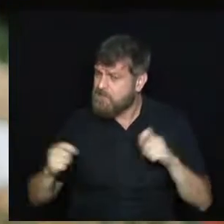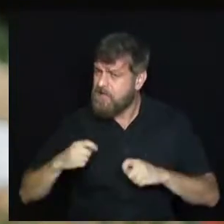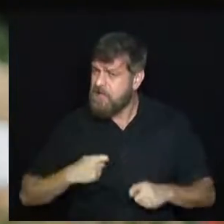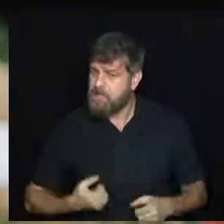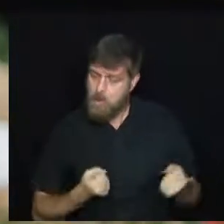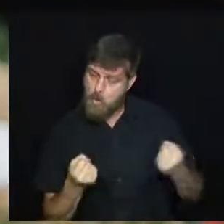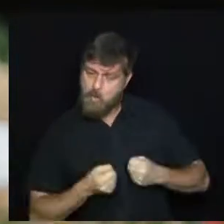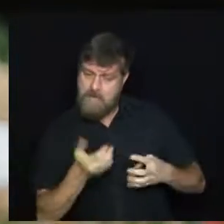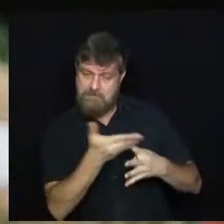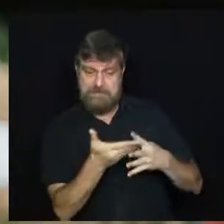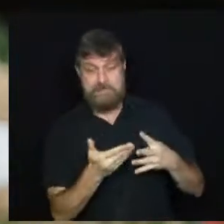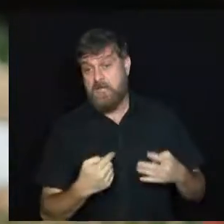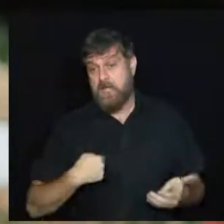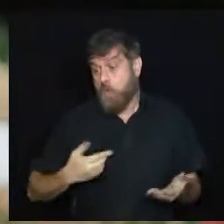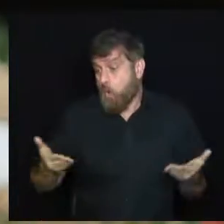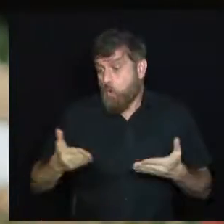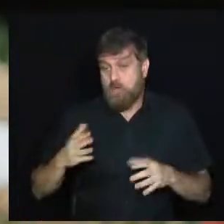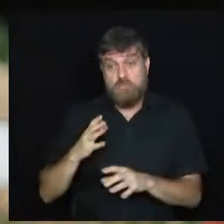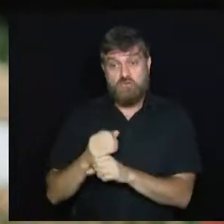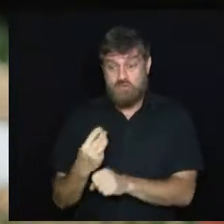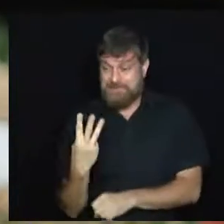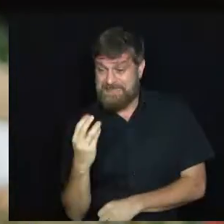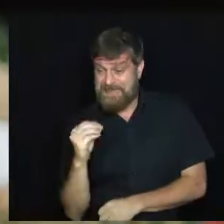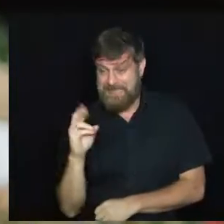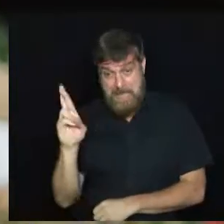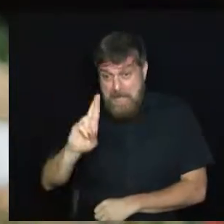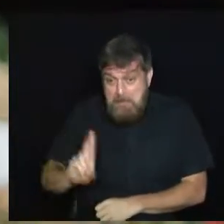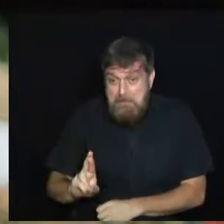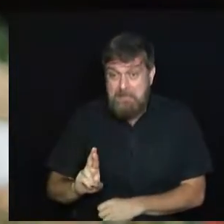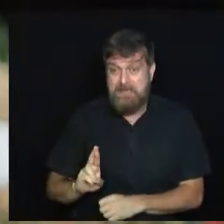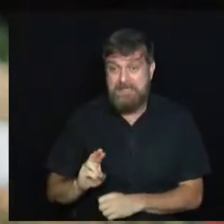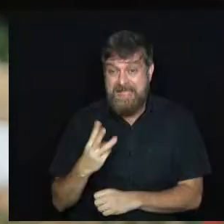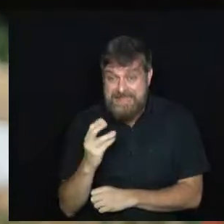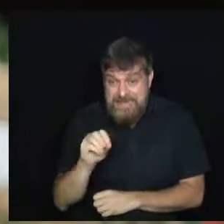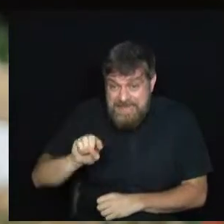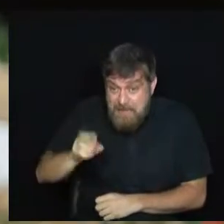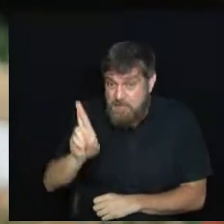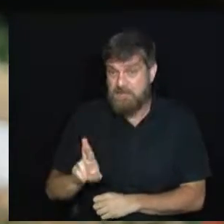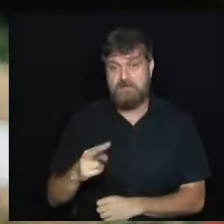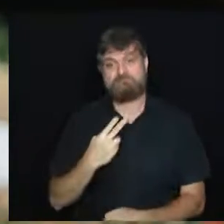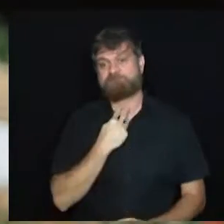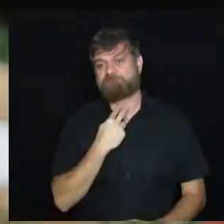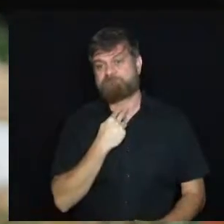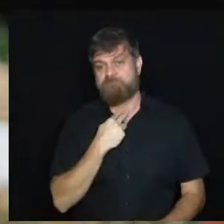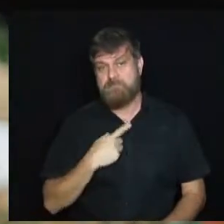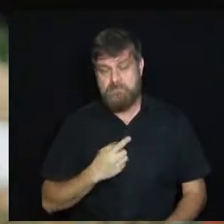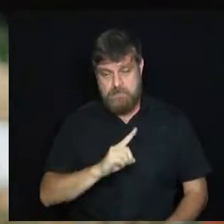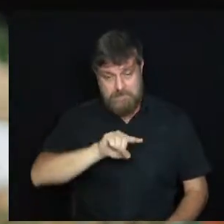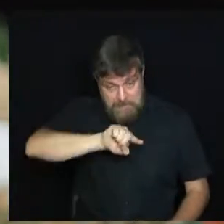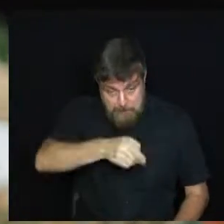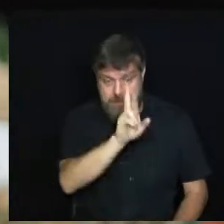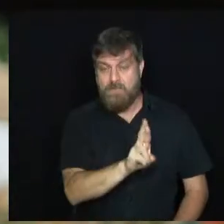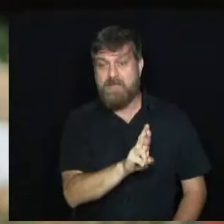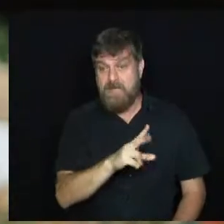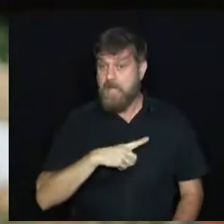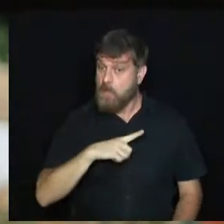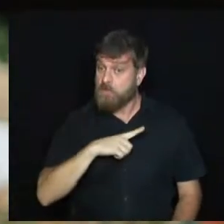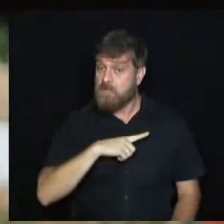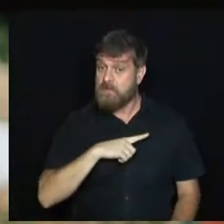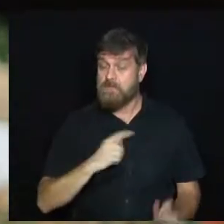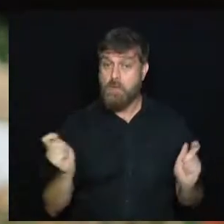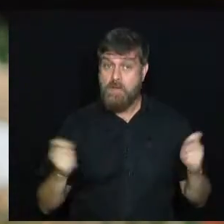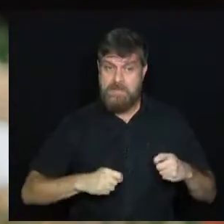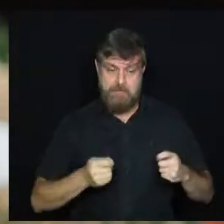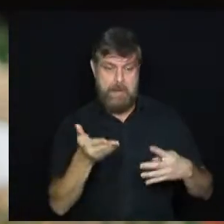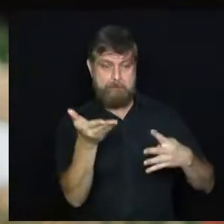financiar o carro? Porque eu não tenho hoje 30 mil reais, por exemplo, para comprar um carro à vista. Mas 1.000 reais por mês eu tenho. Então,